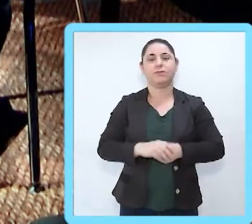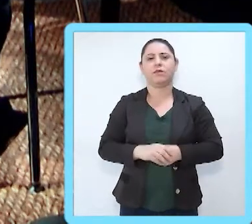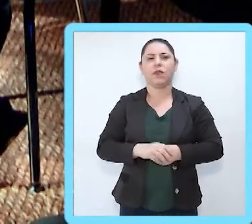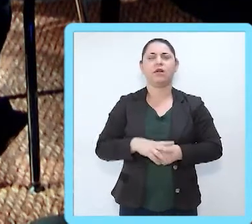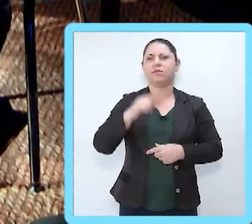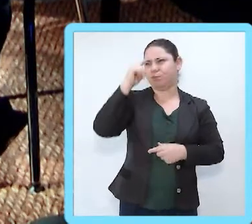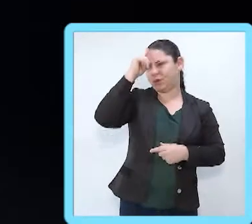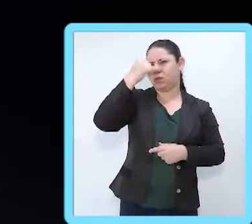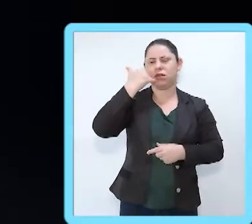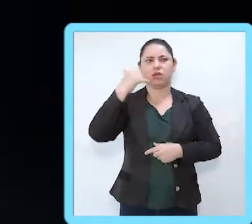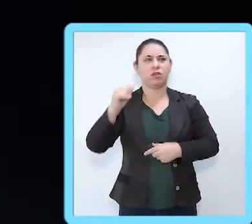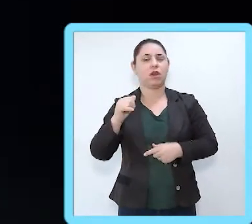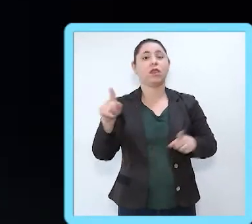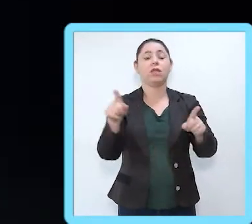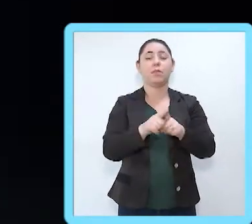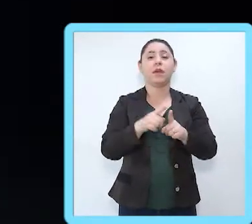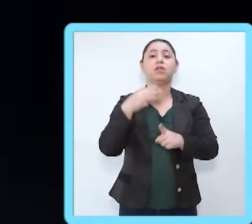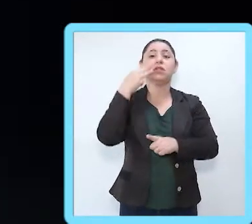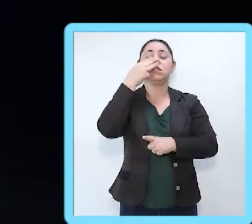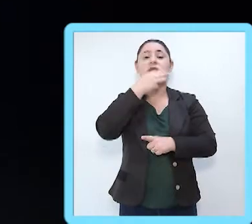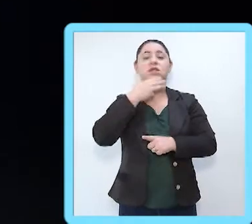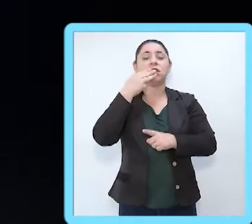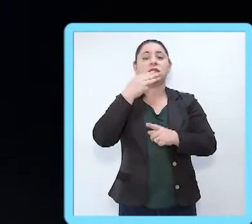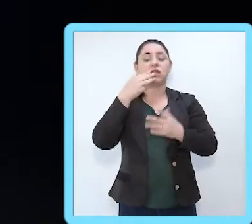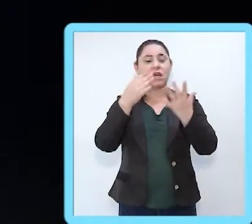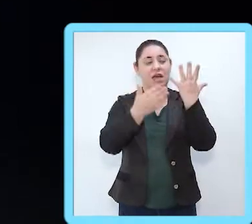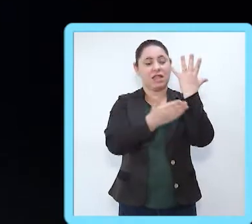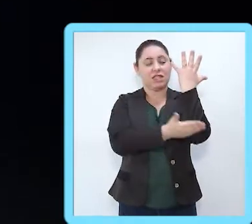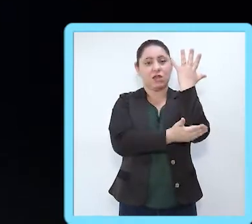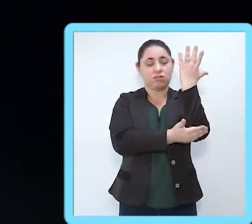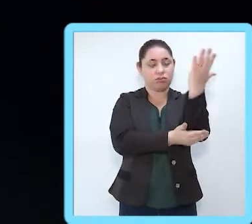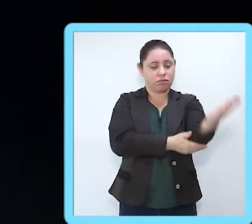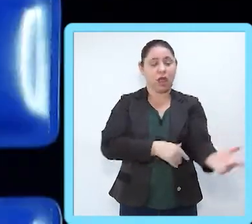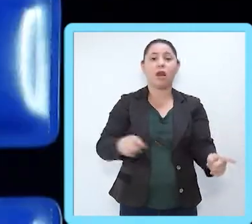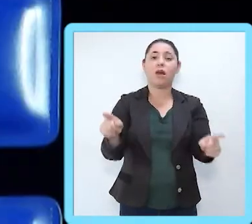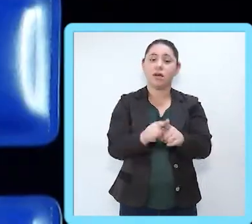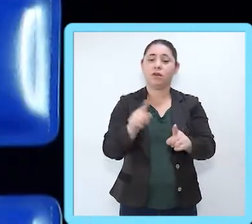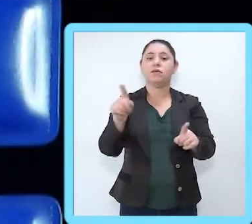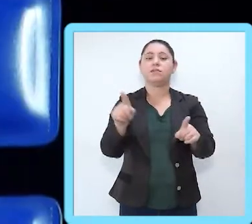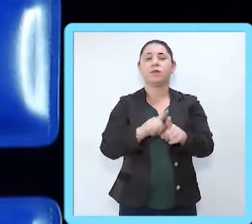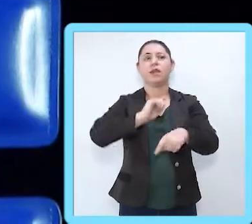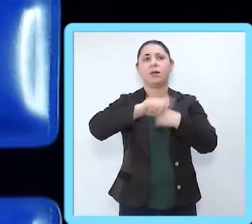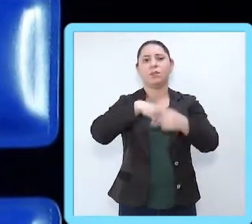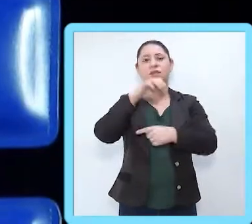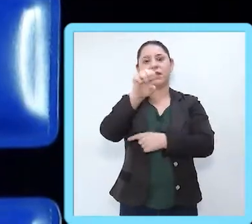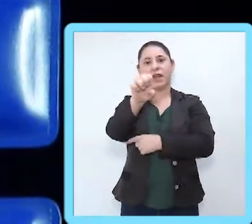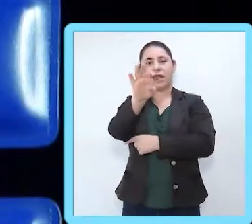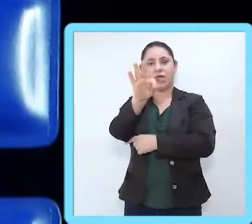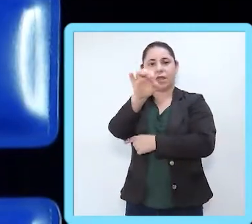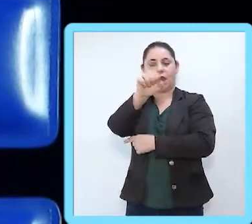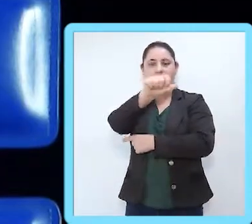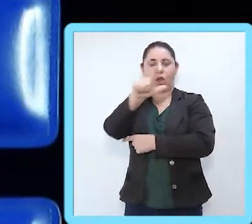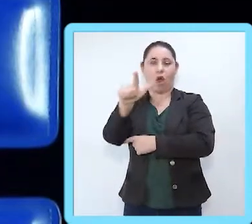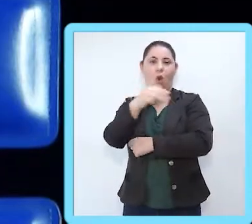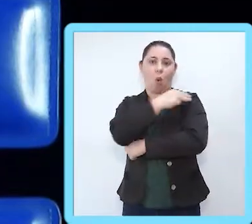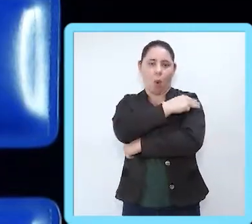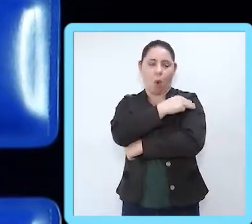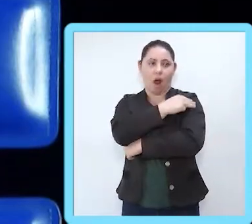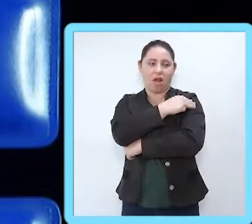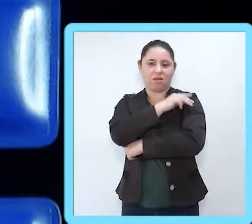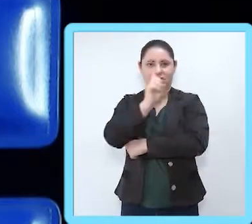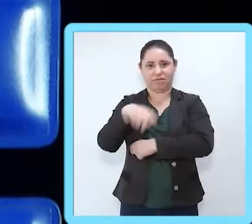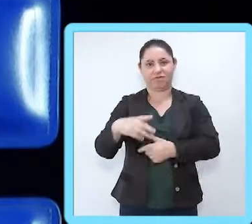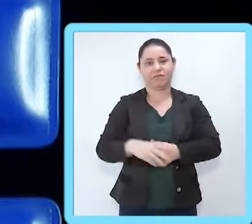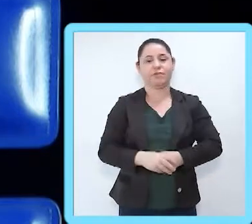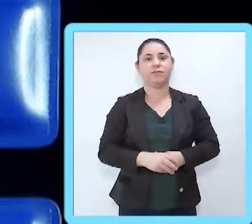alternativas. E a cana-de-açúcar, que veio o etanol posteriormente, né? E isso foi